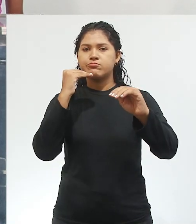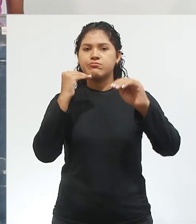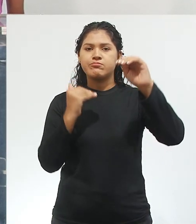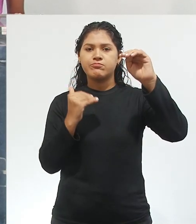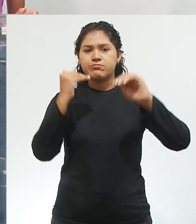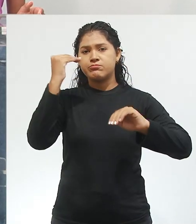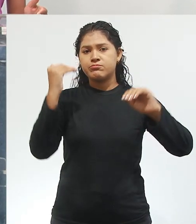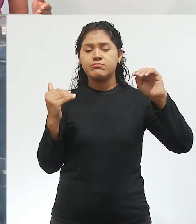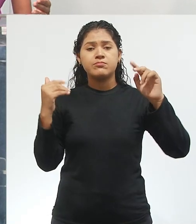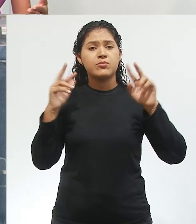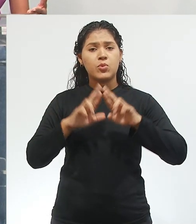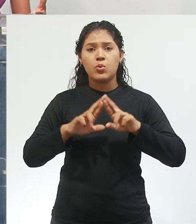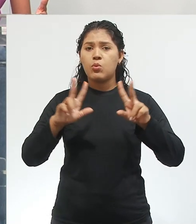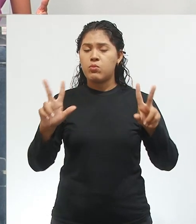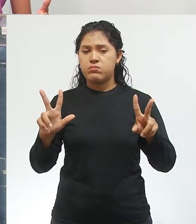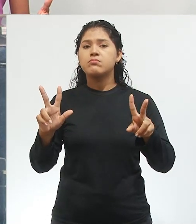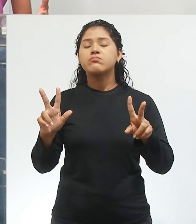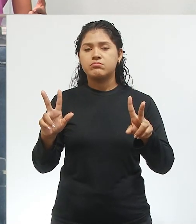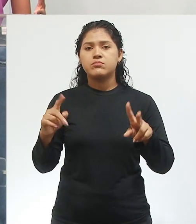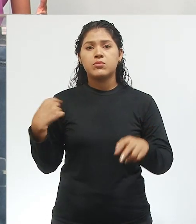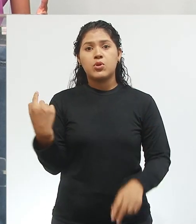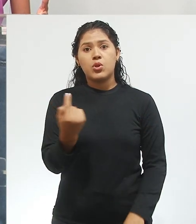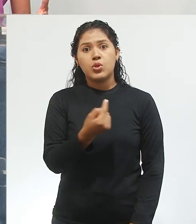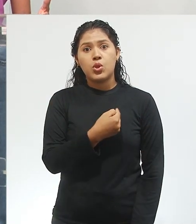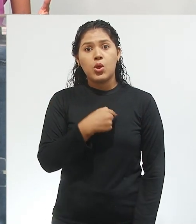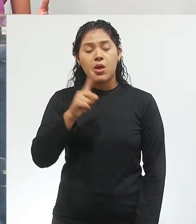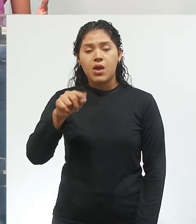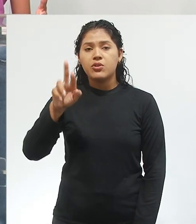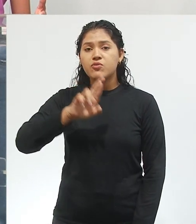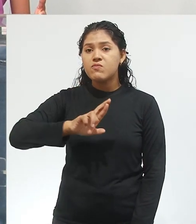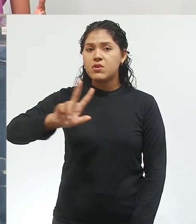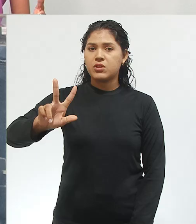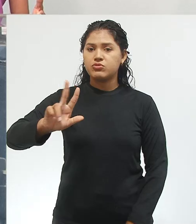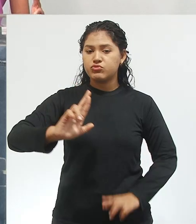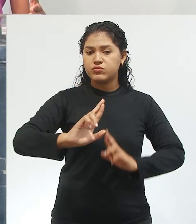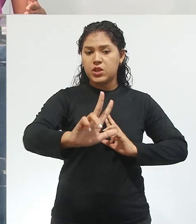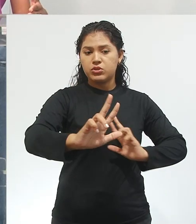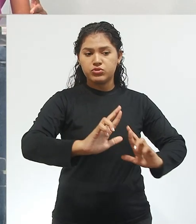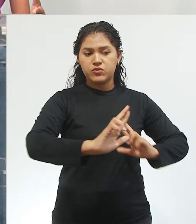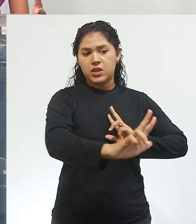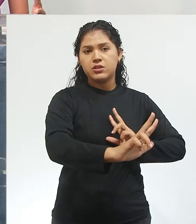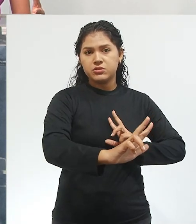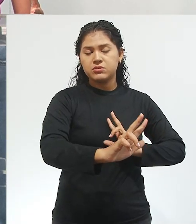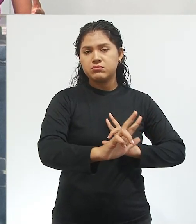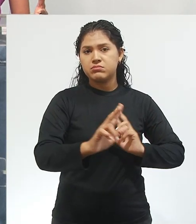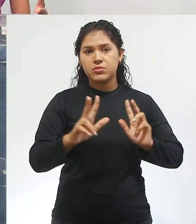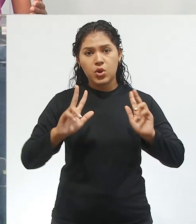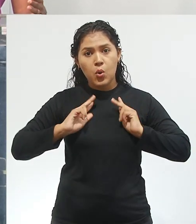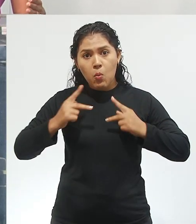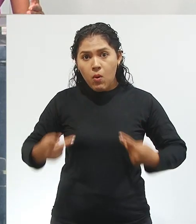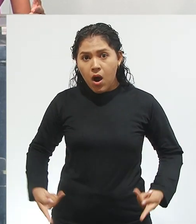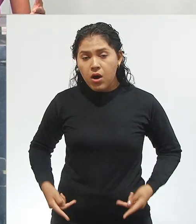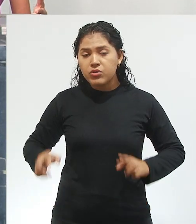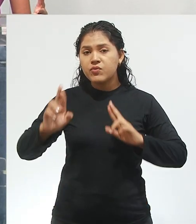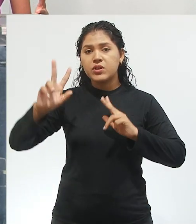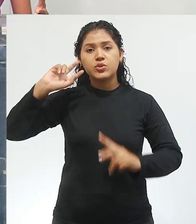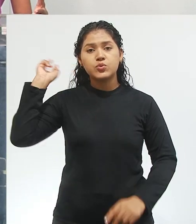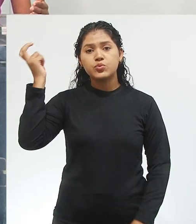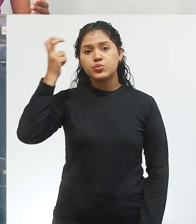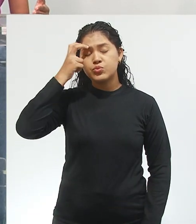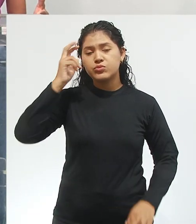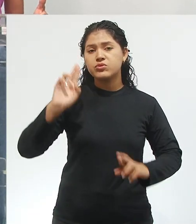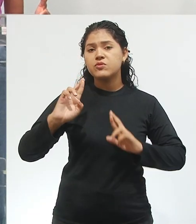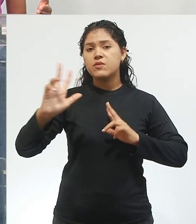desde já, começar a ensinar o aluno que nós somos diferentes, Humanamente diferentes, culturalmente